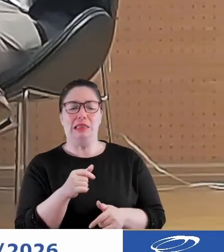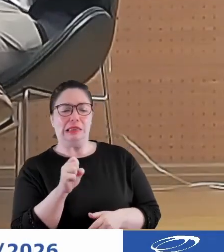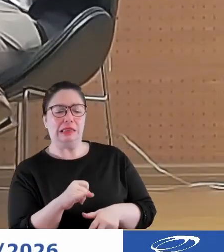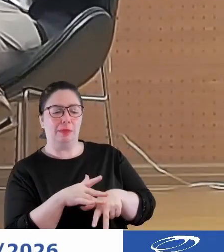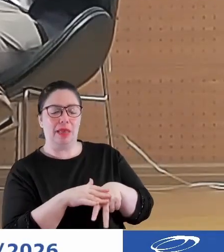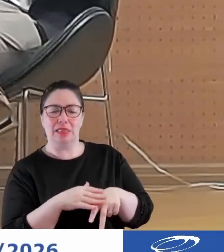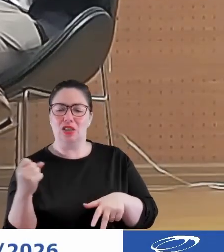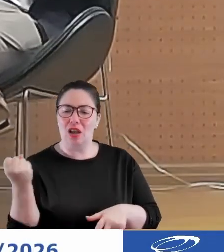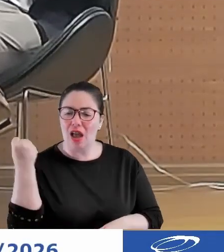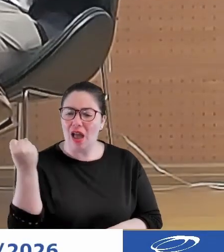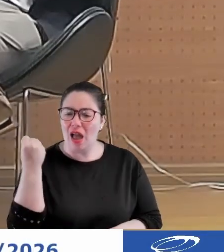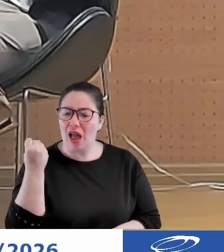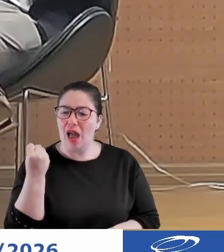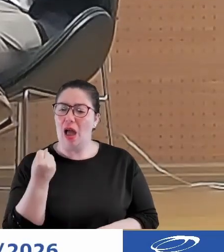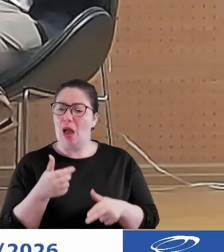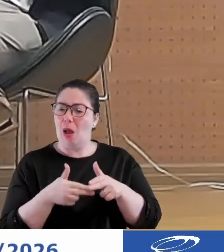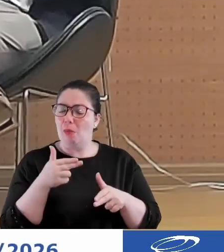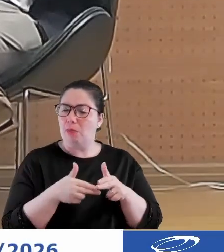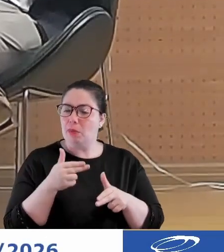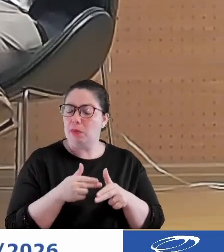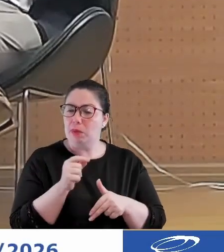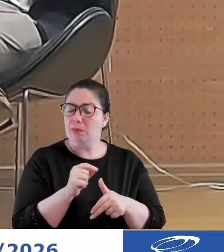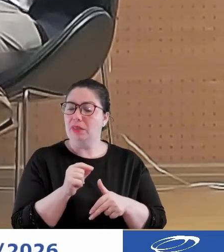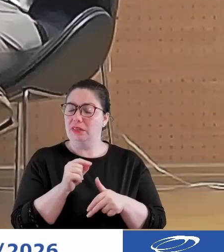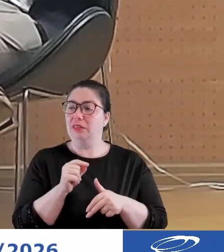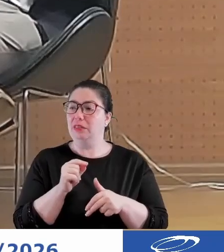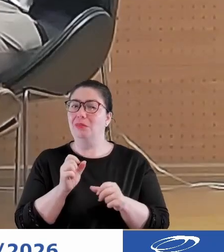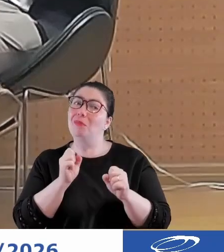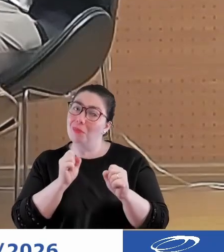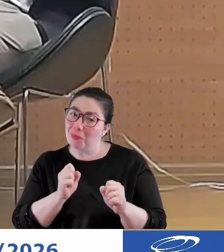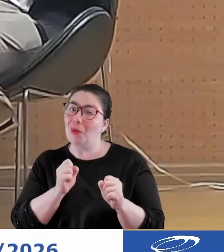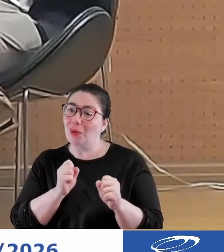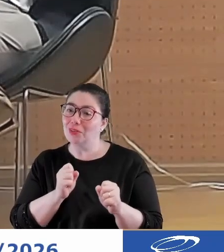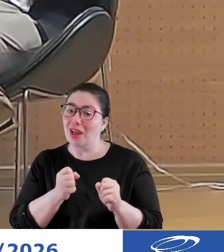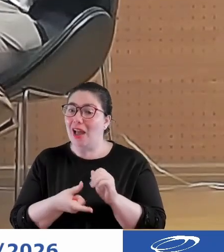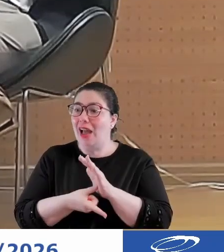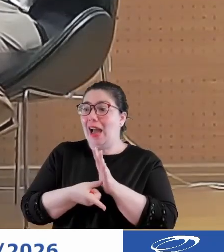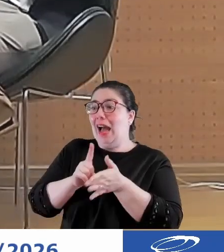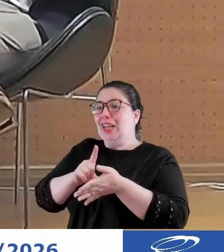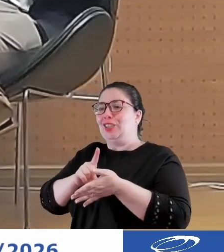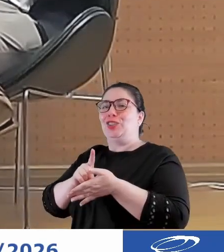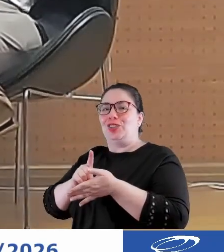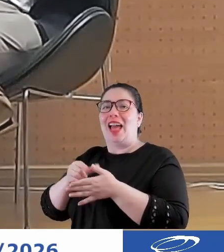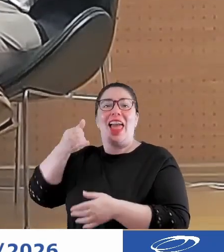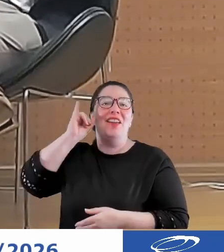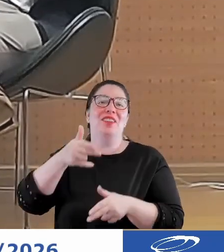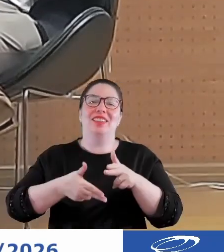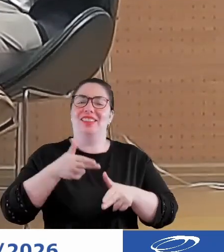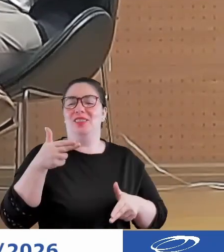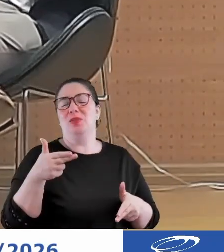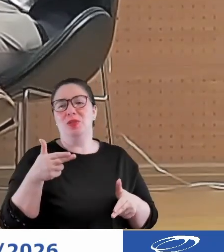aqui, virtualmente, eles poderiam ter sido, não ter chegado a esse ponto, né? Se você tivesse, o medicamento é